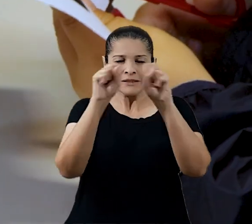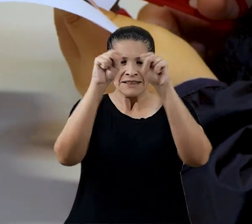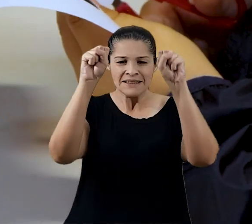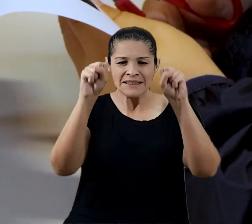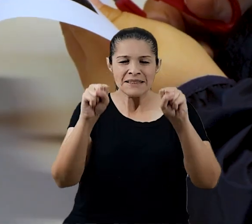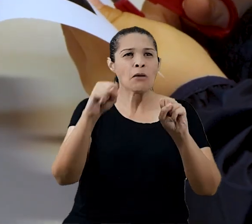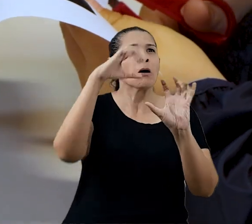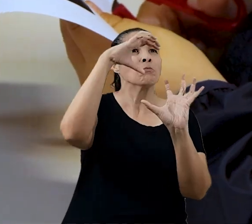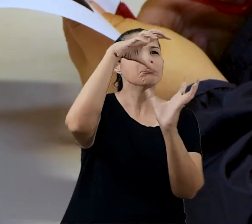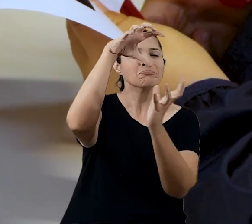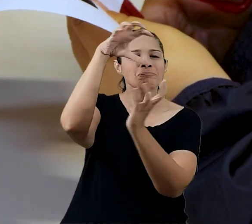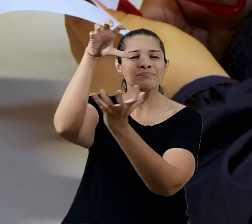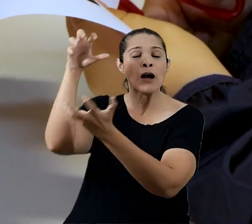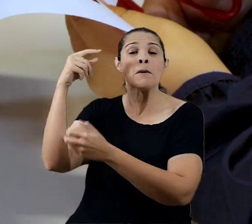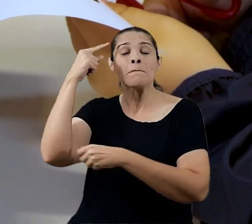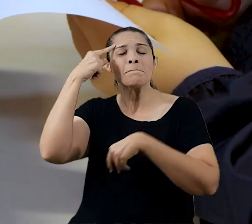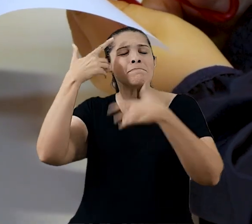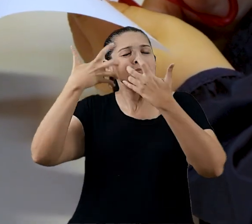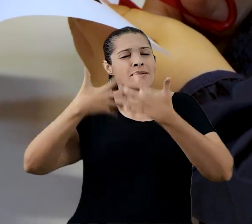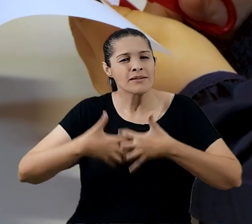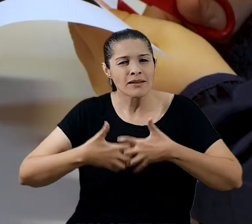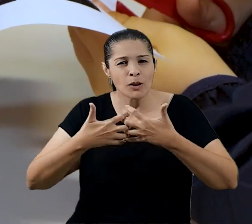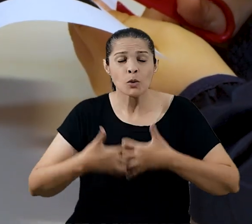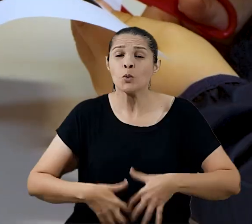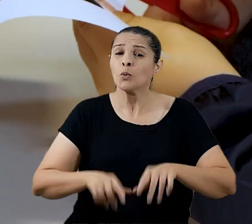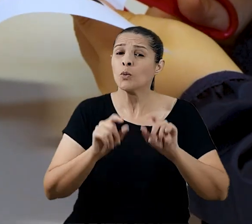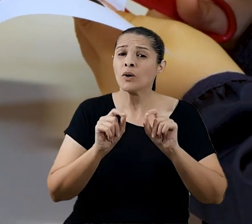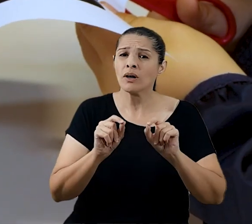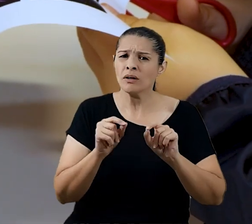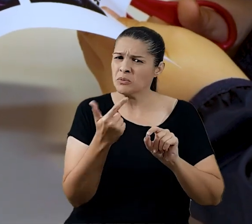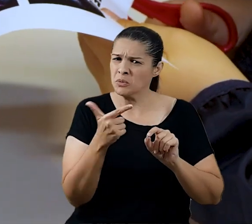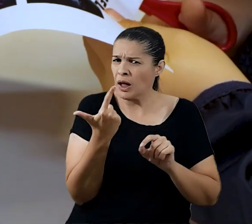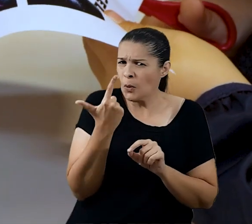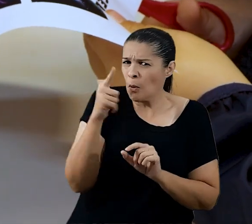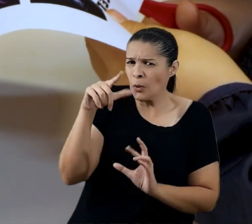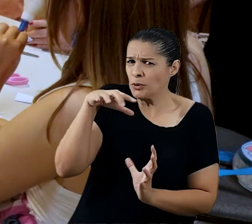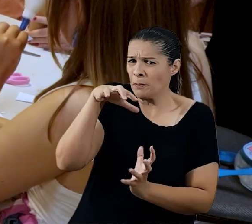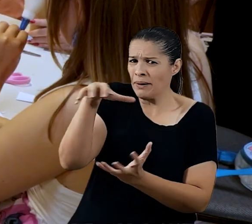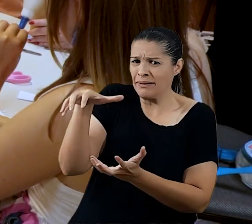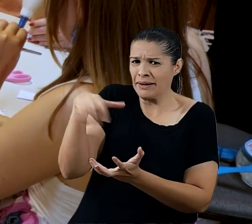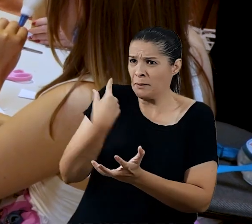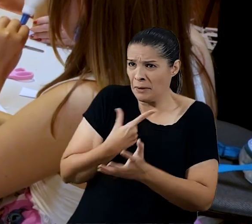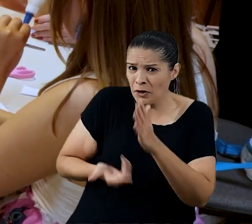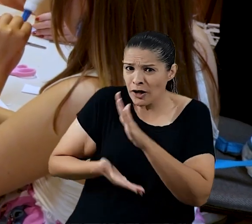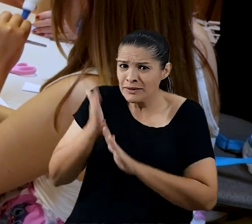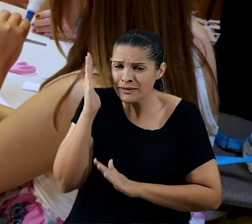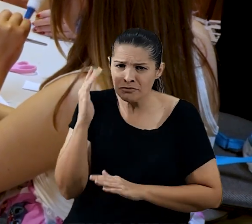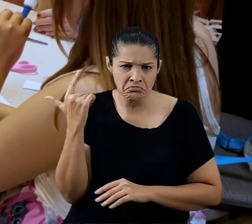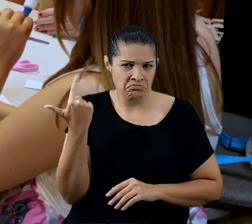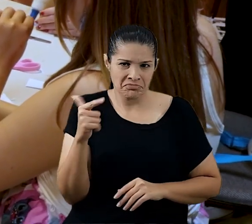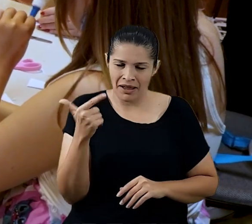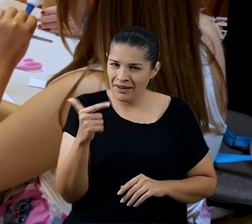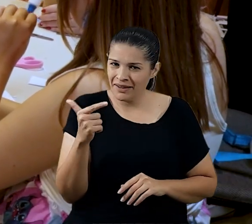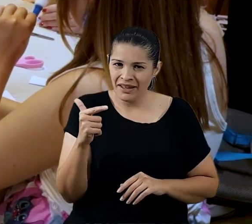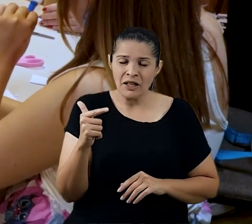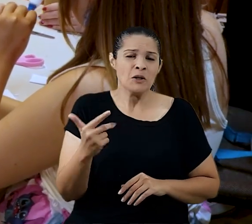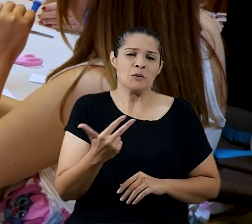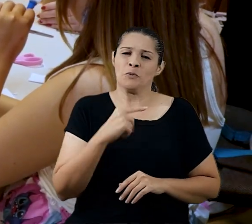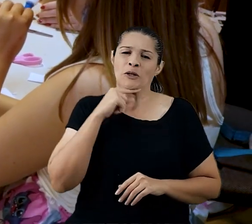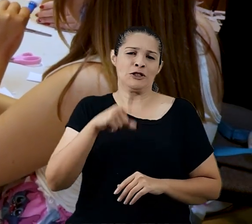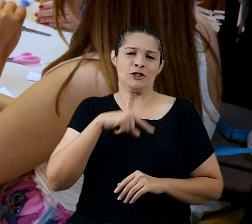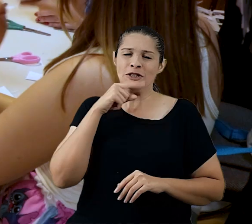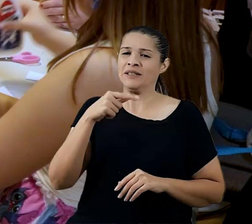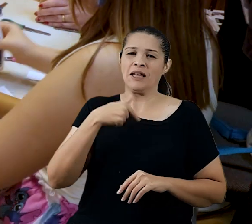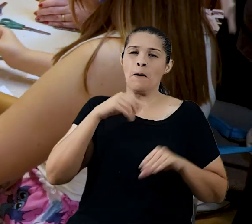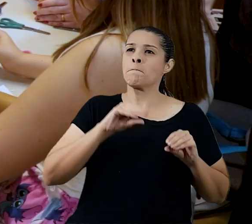e pensando que não existe outro planeta para a gente ir, não adianta a gente ir morar na Lua, nem em